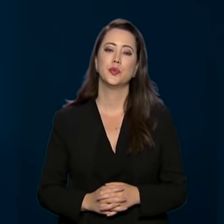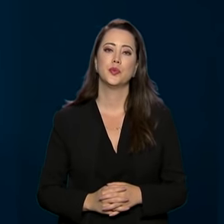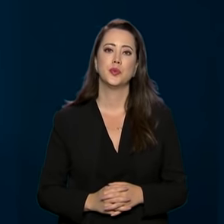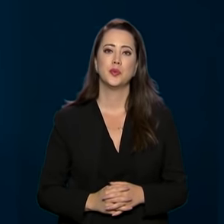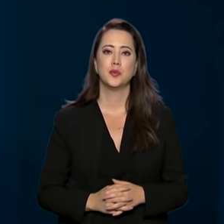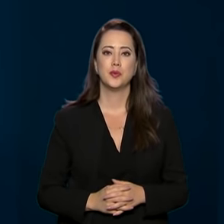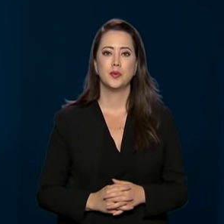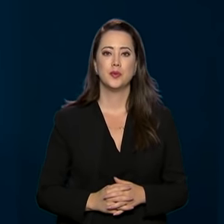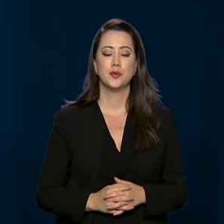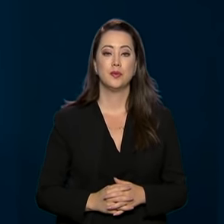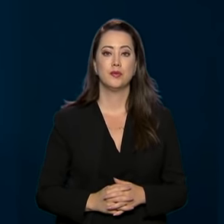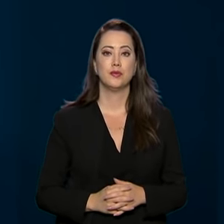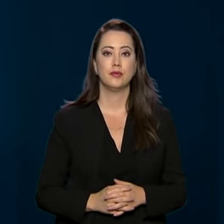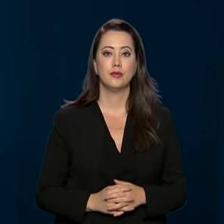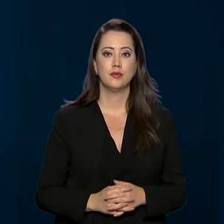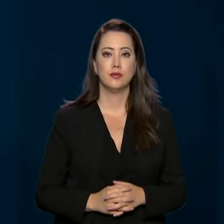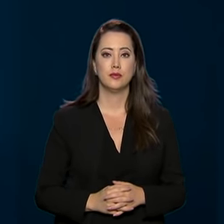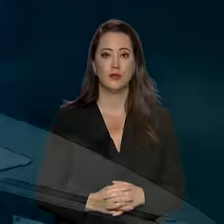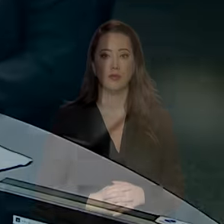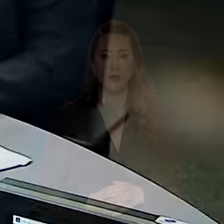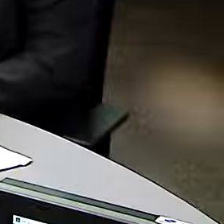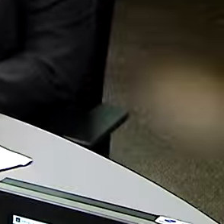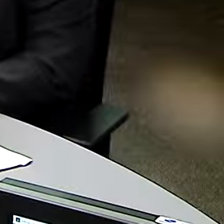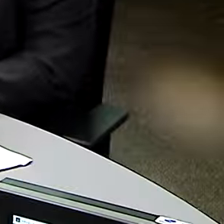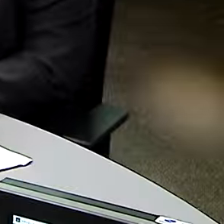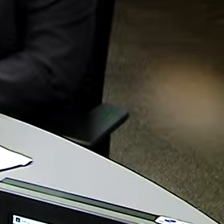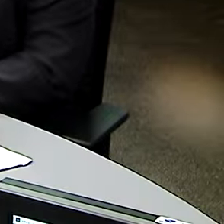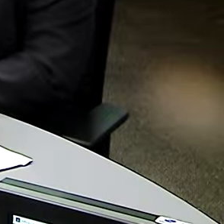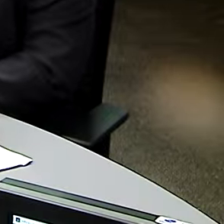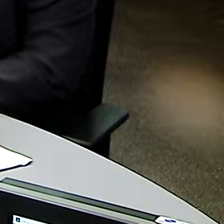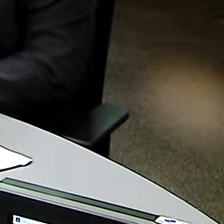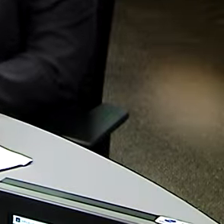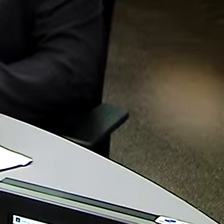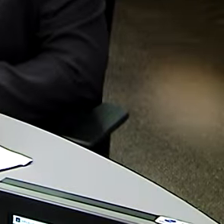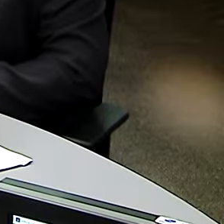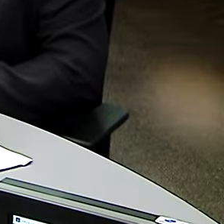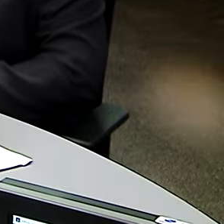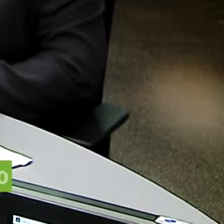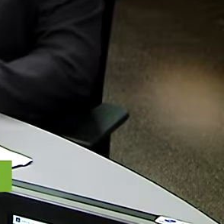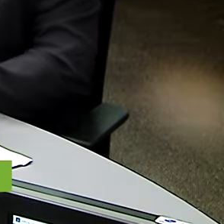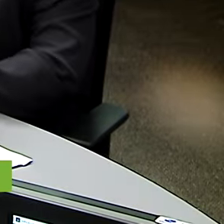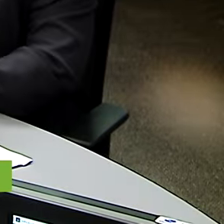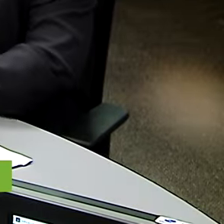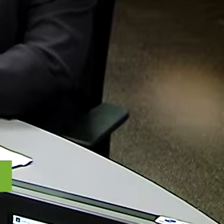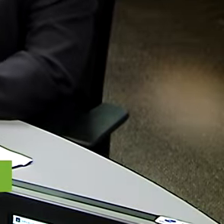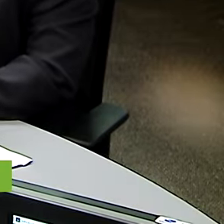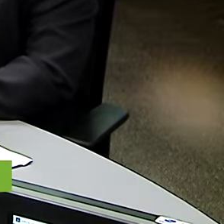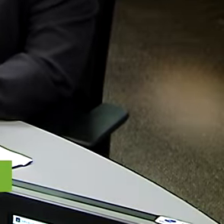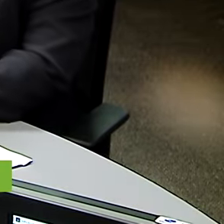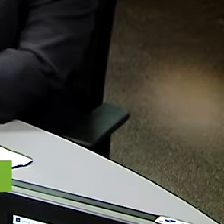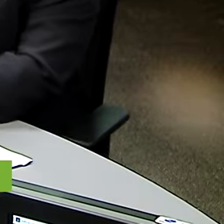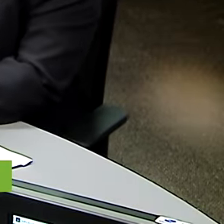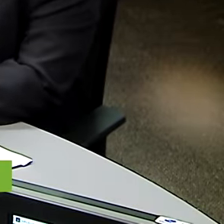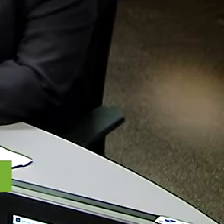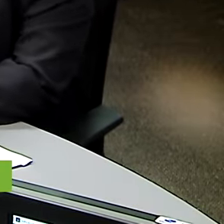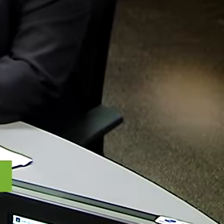E aí e em Brasília 19 horas em